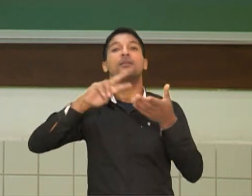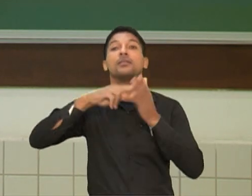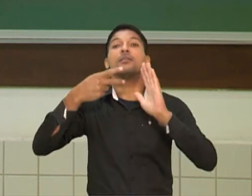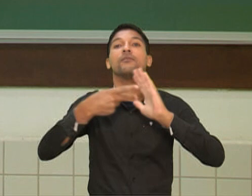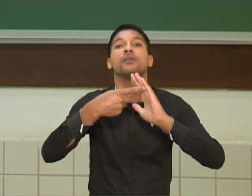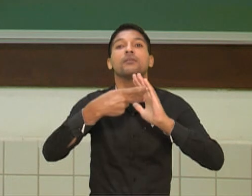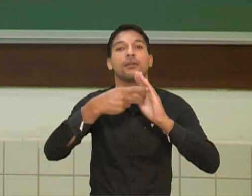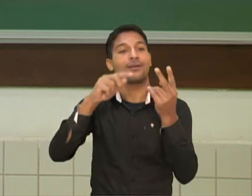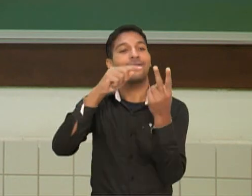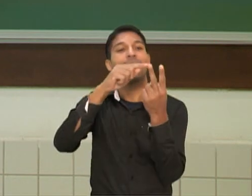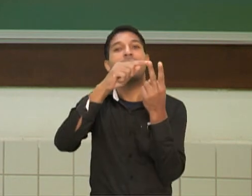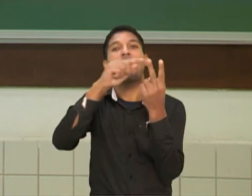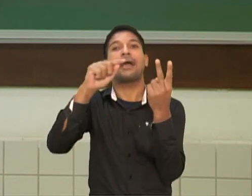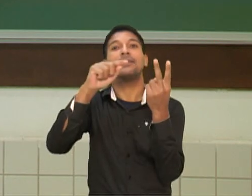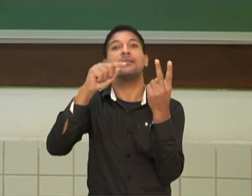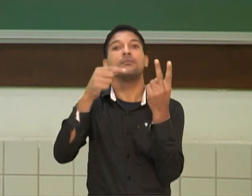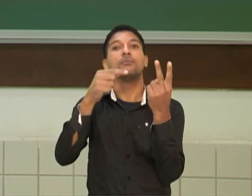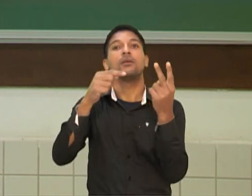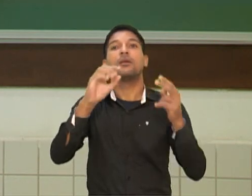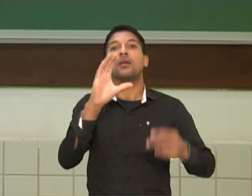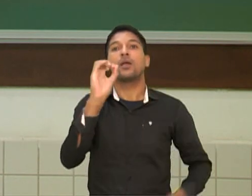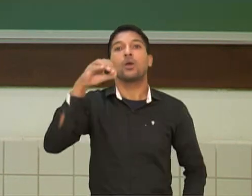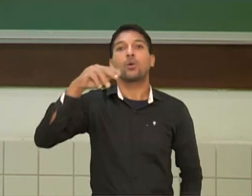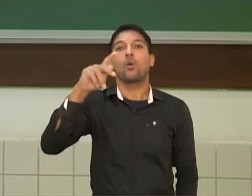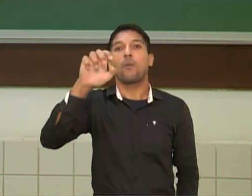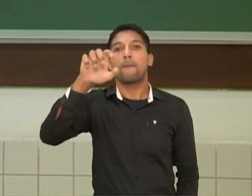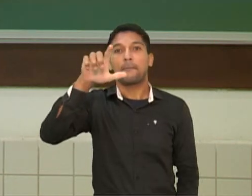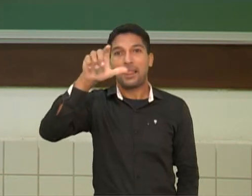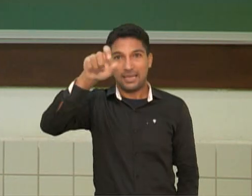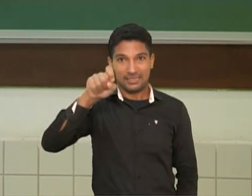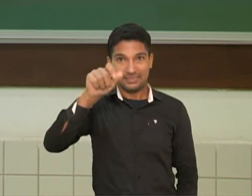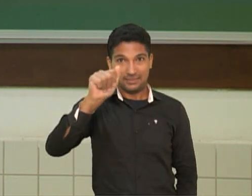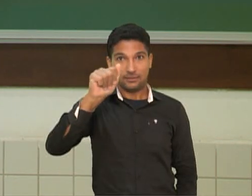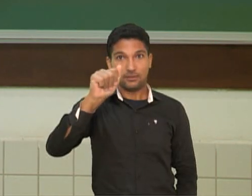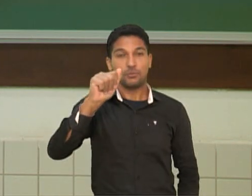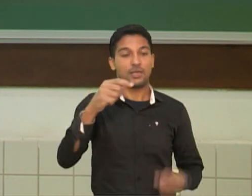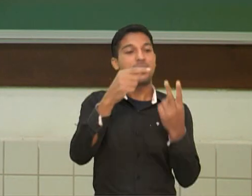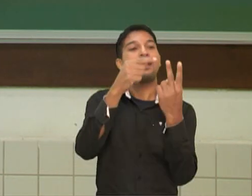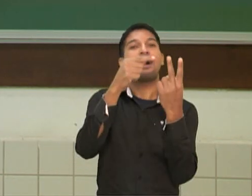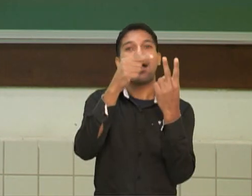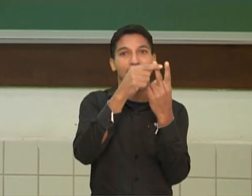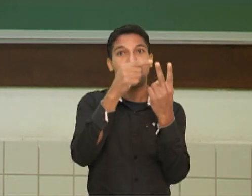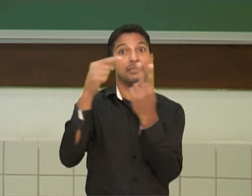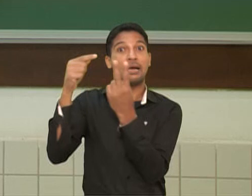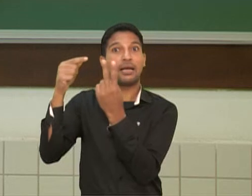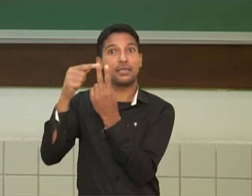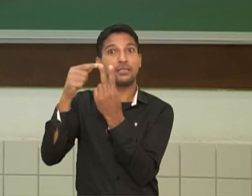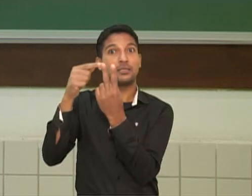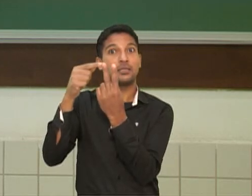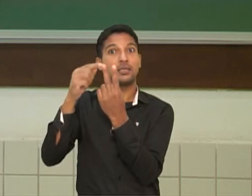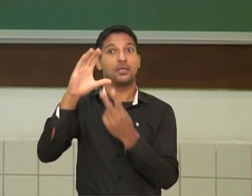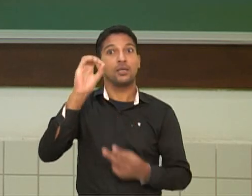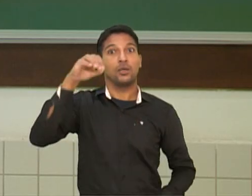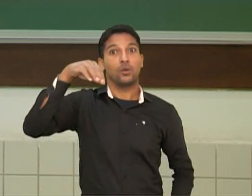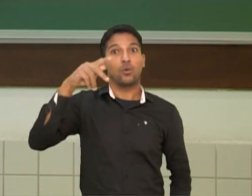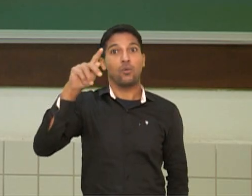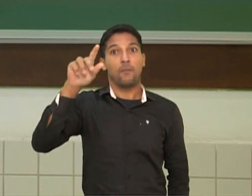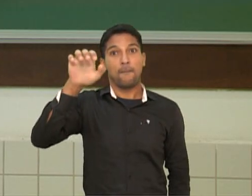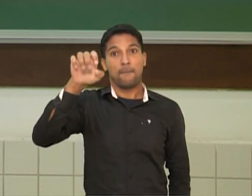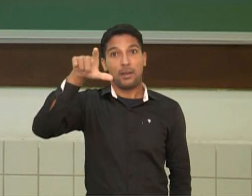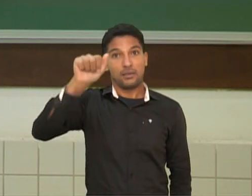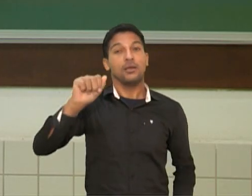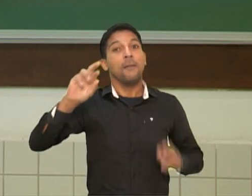admitir raízes que são complexas. São duas raízes complexas e diferentes. Então, se